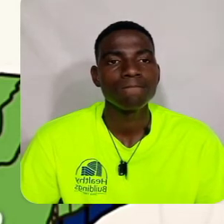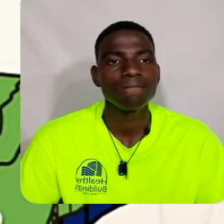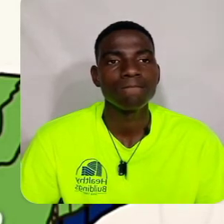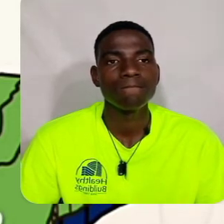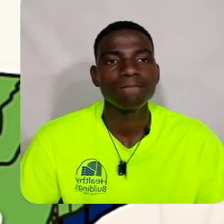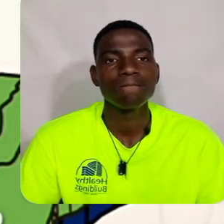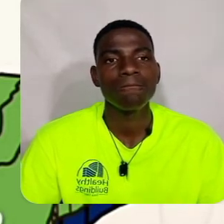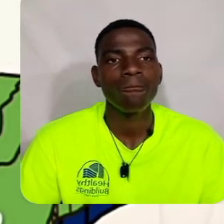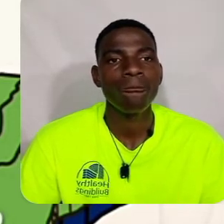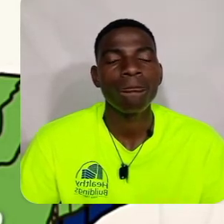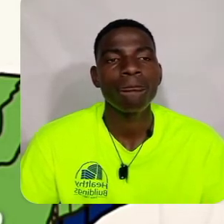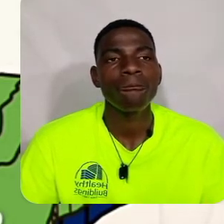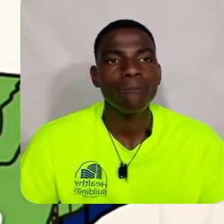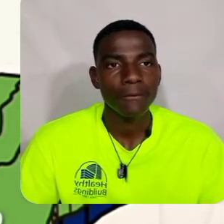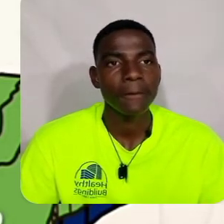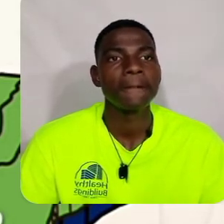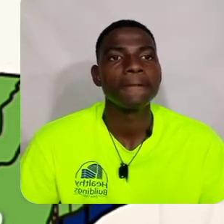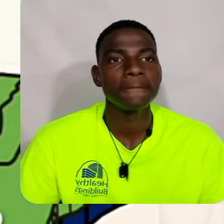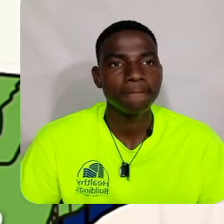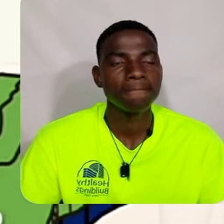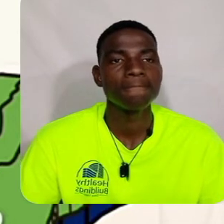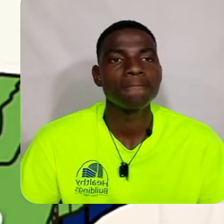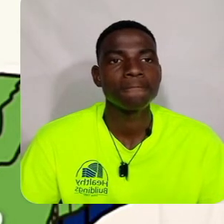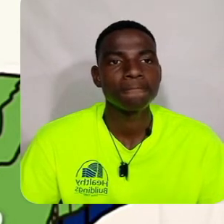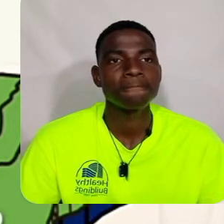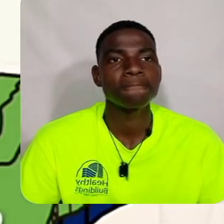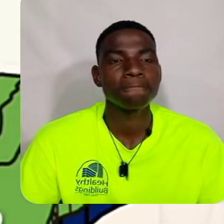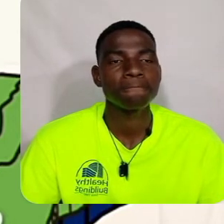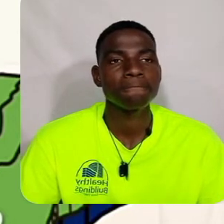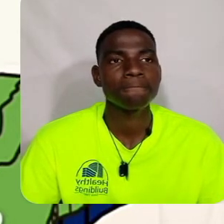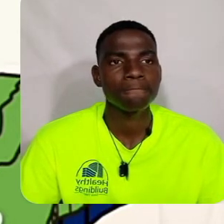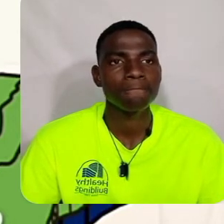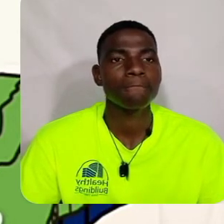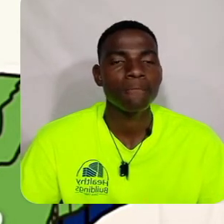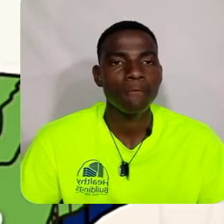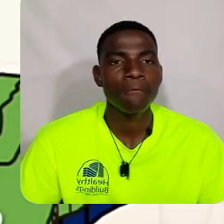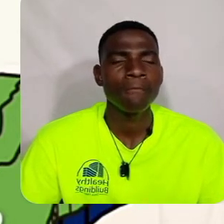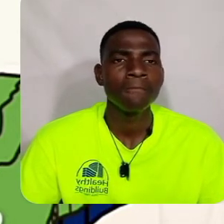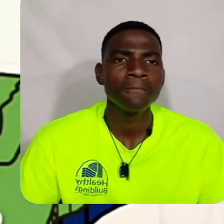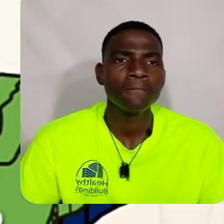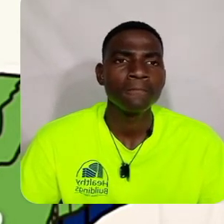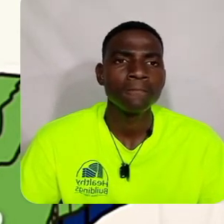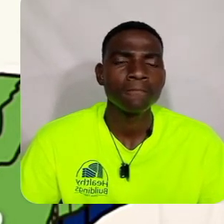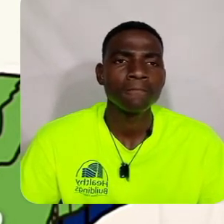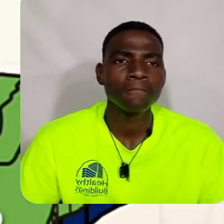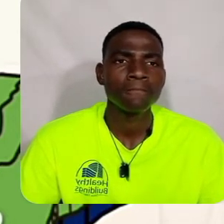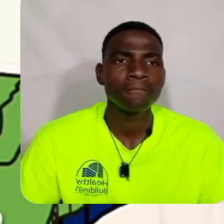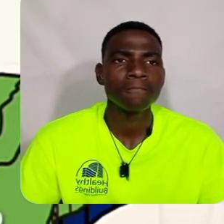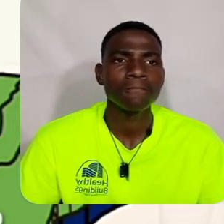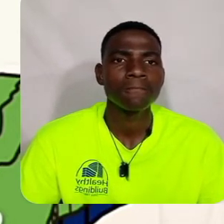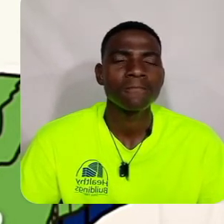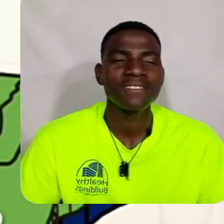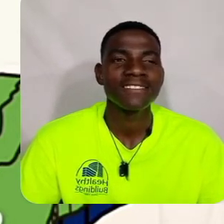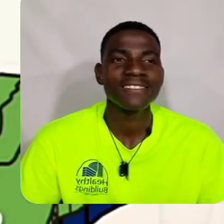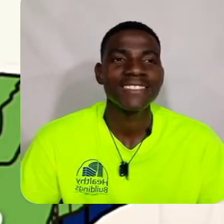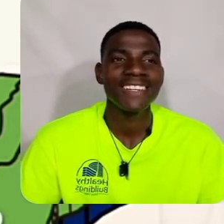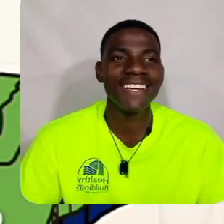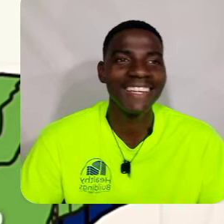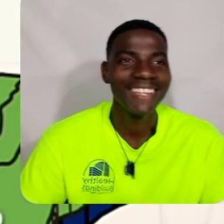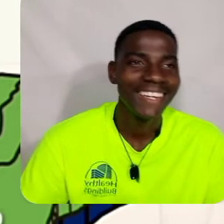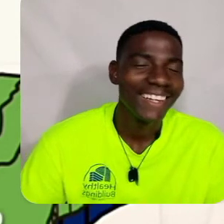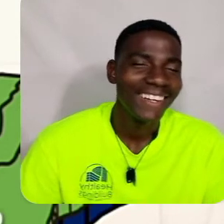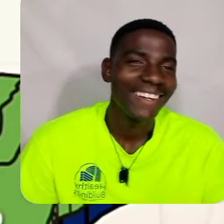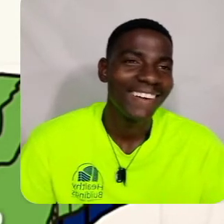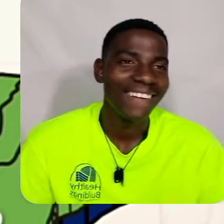mais populosos mandam mais deputados, enquanto aqueles menos mandam menos. Por exemplo, São Paulo, que tem muita gente, envia 70